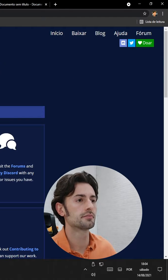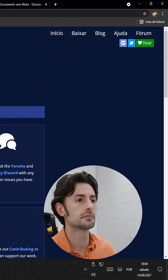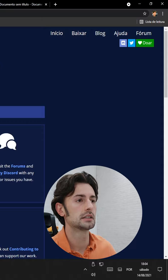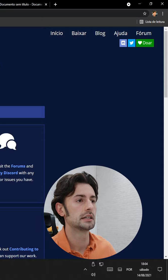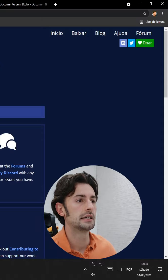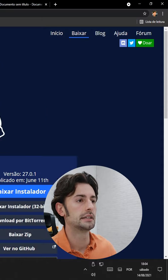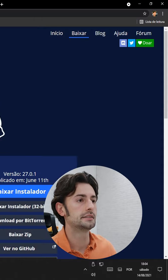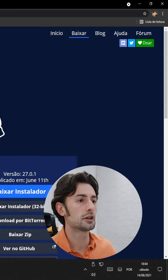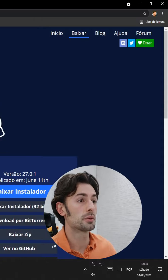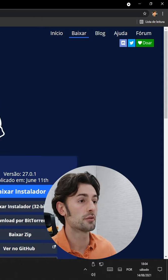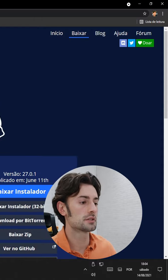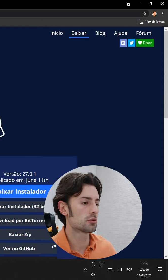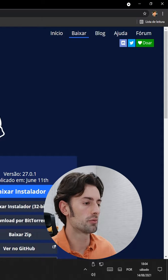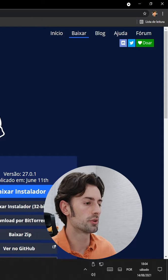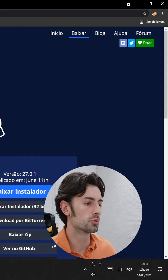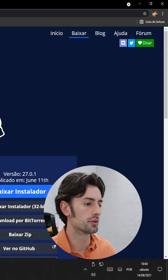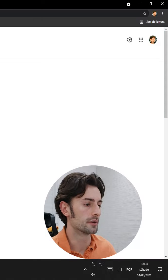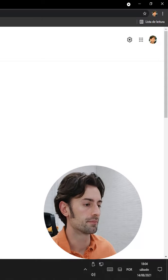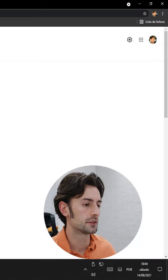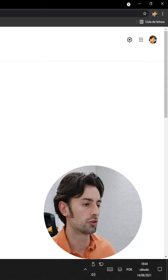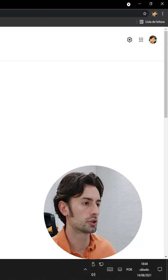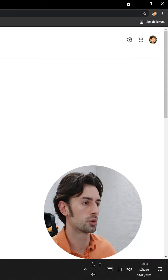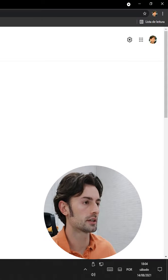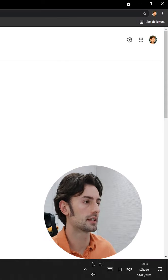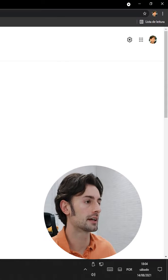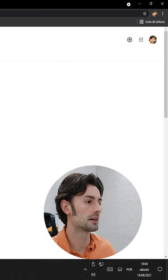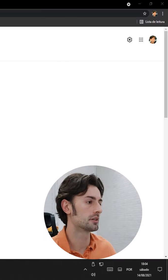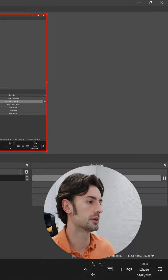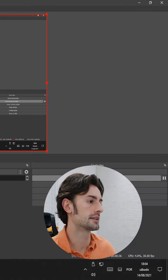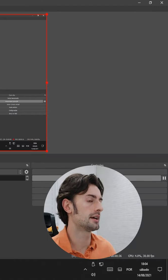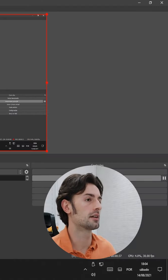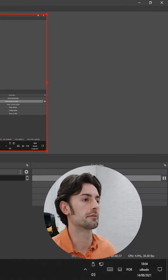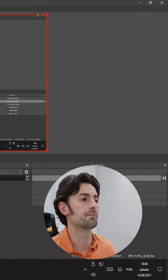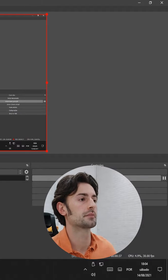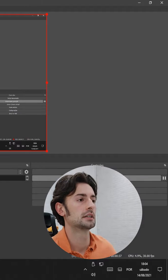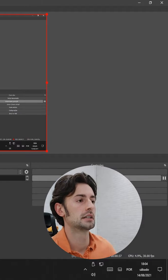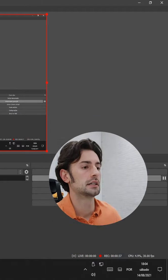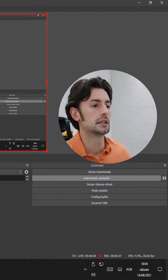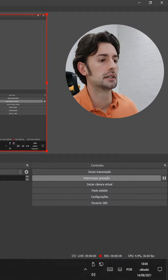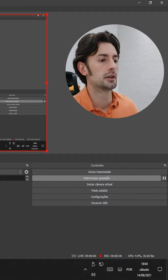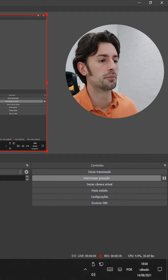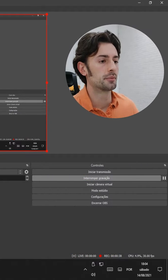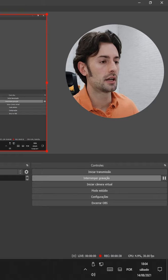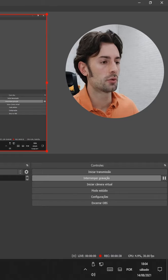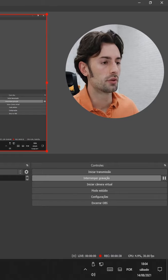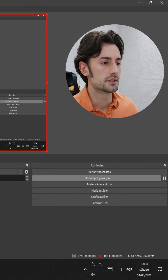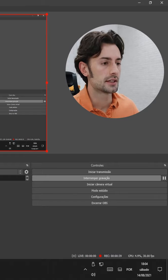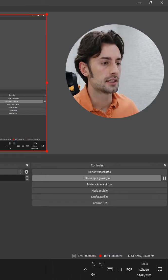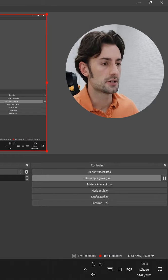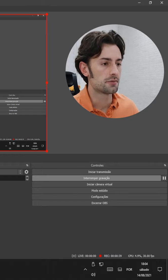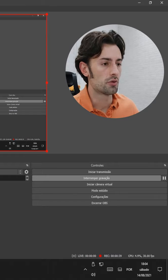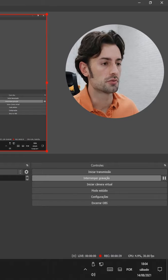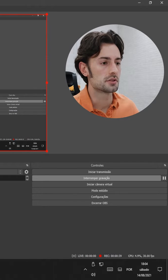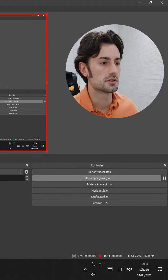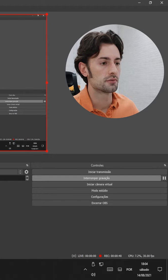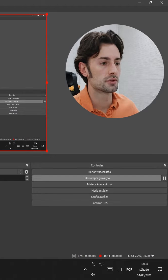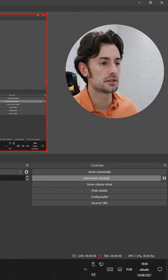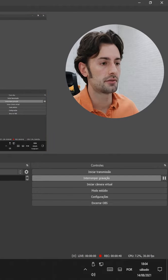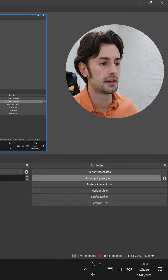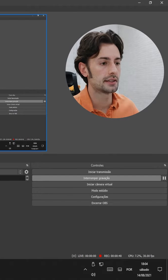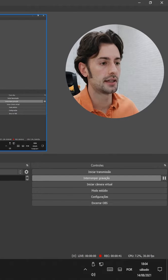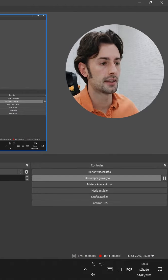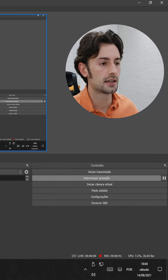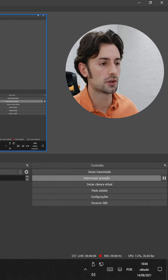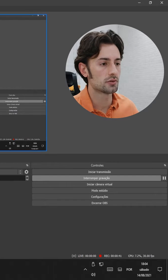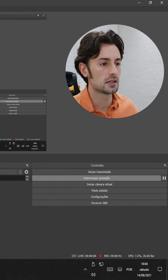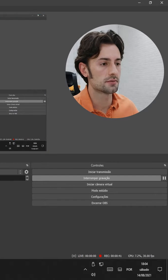tudo certinho, e aí como é que você configura? Eu já estou aqui gravando a tela. Primeira coisa, aqui nas fontes